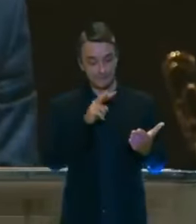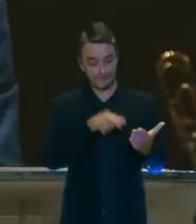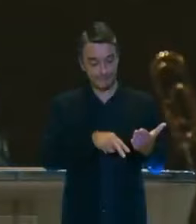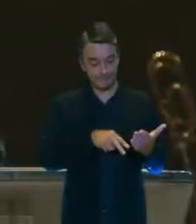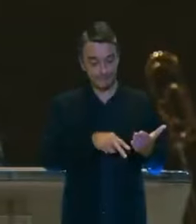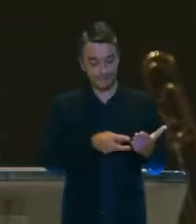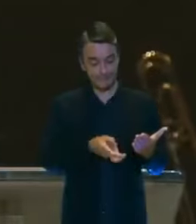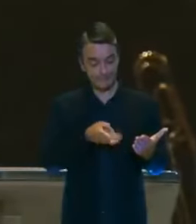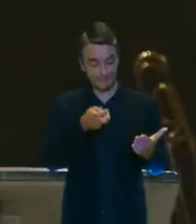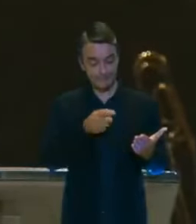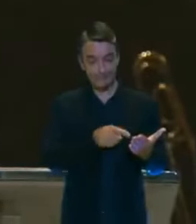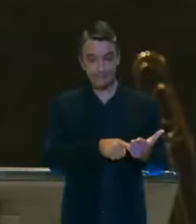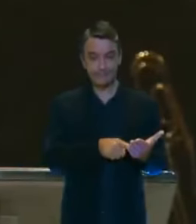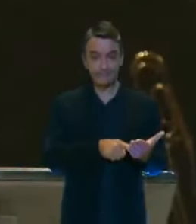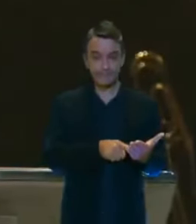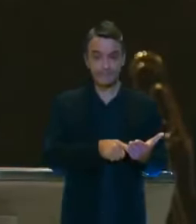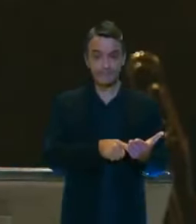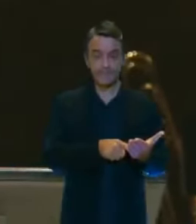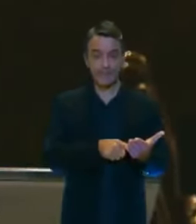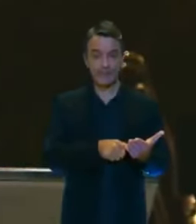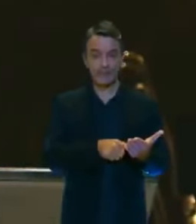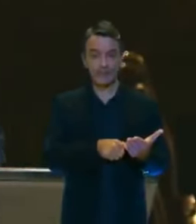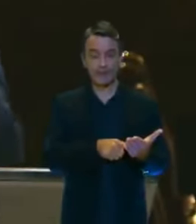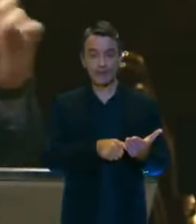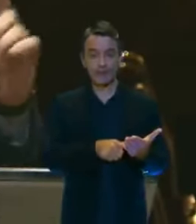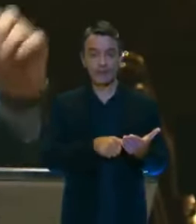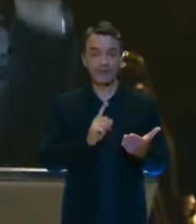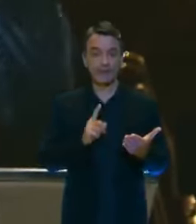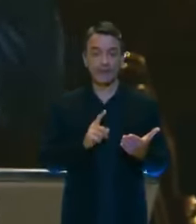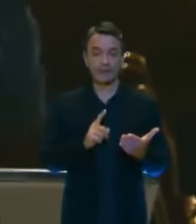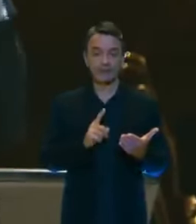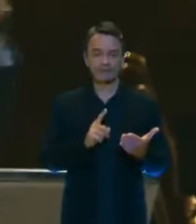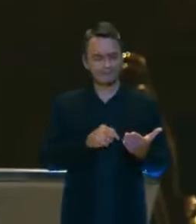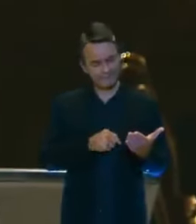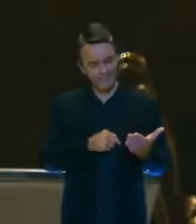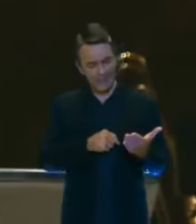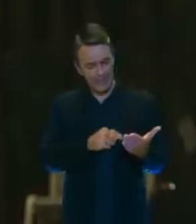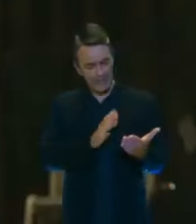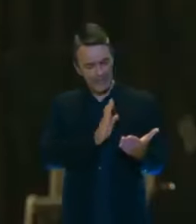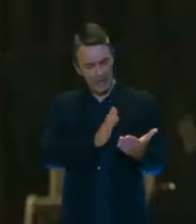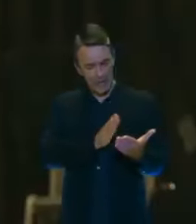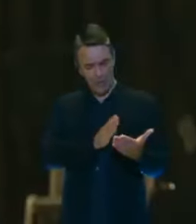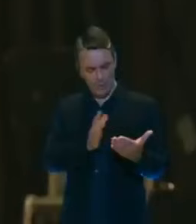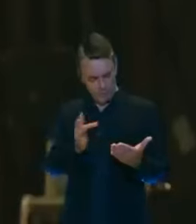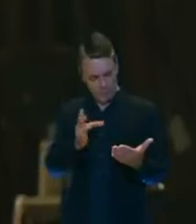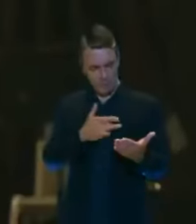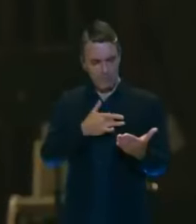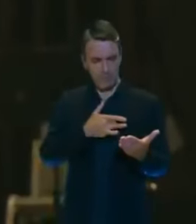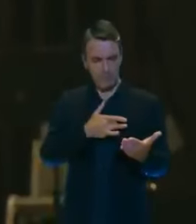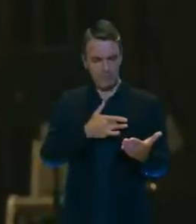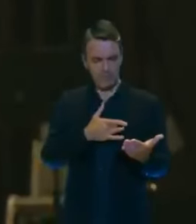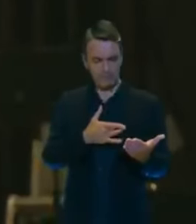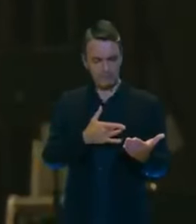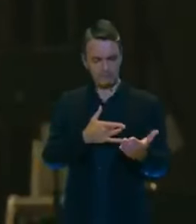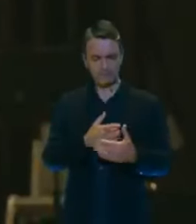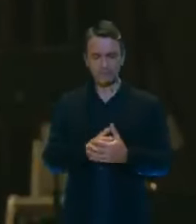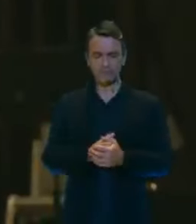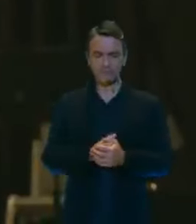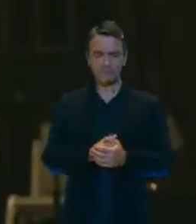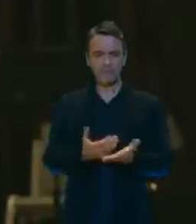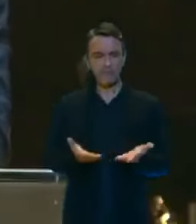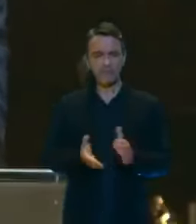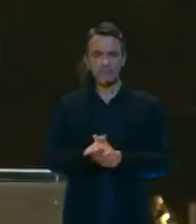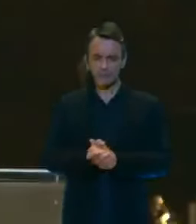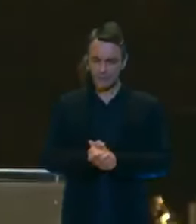ontem, é uma voz que fala ao coração. É muito interessante que toda vez que ele vai apresentar